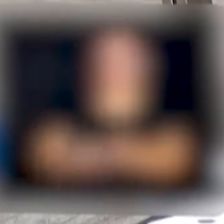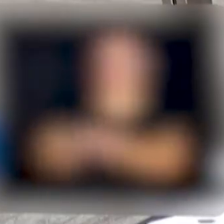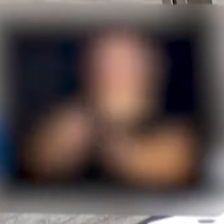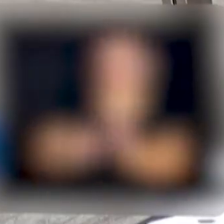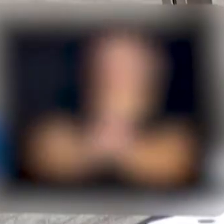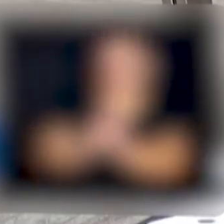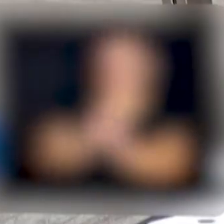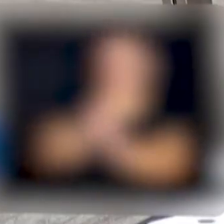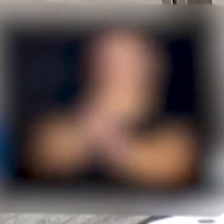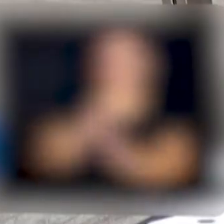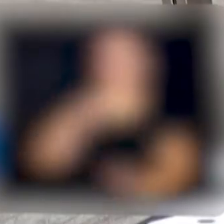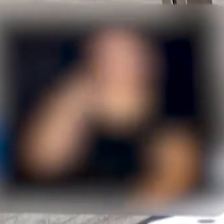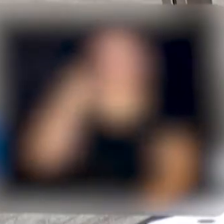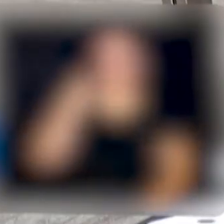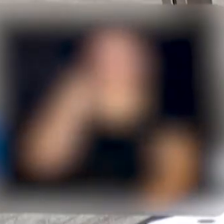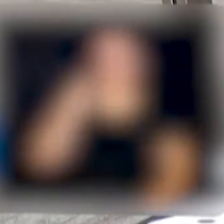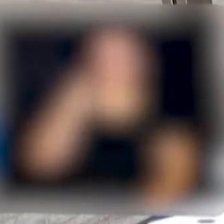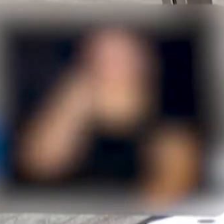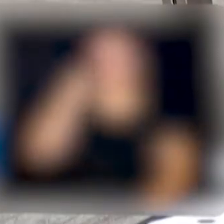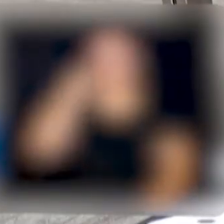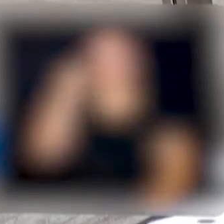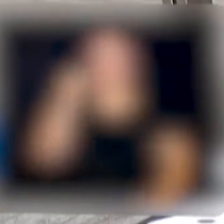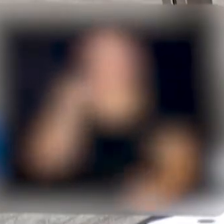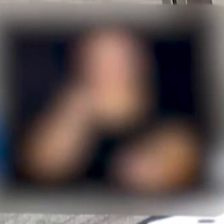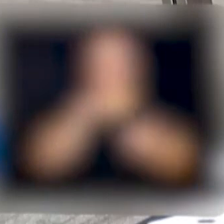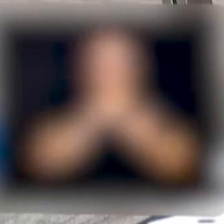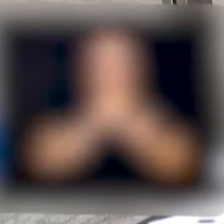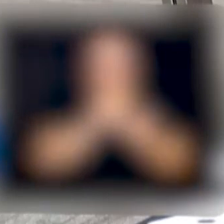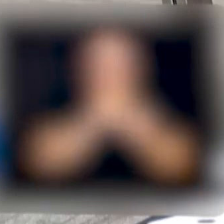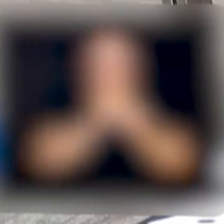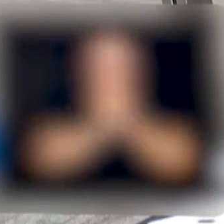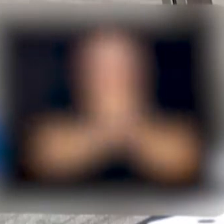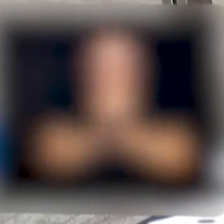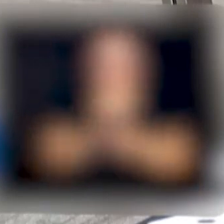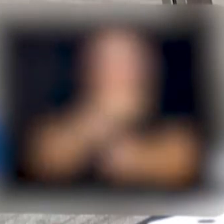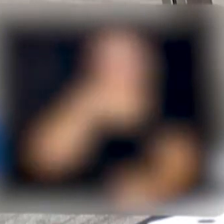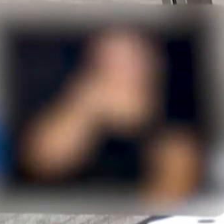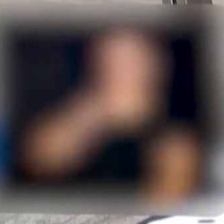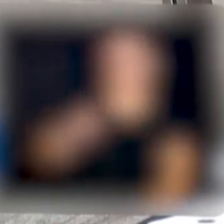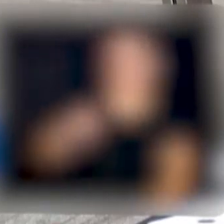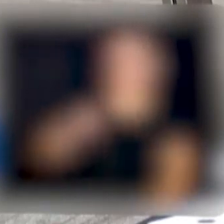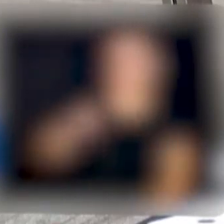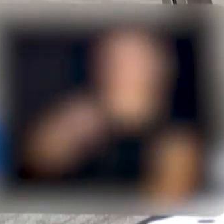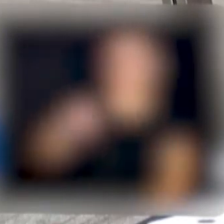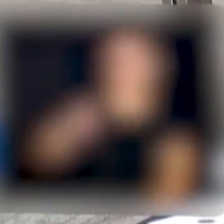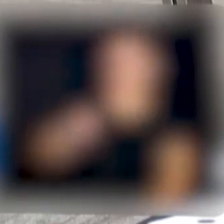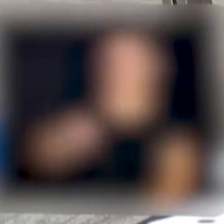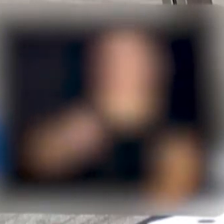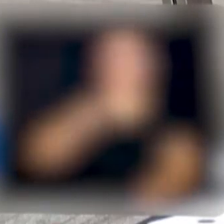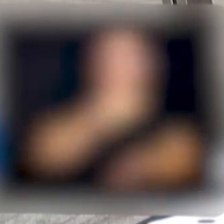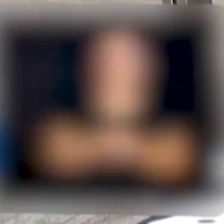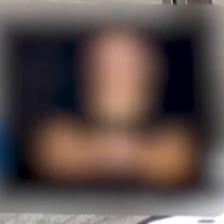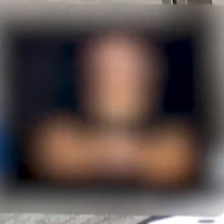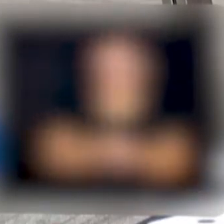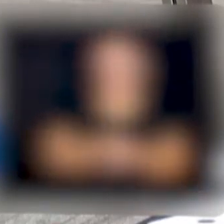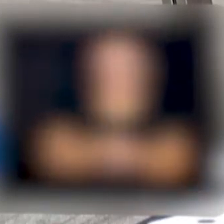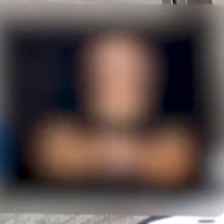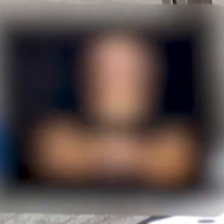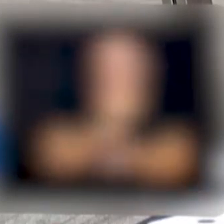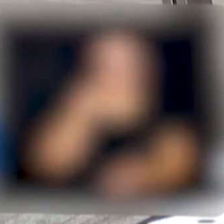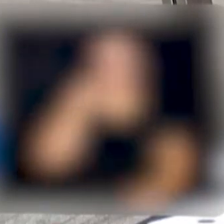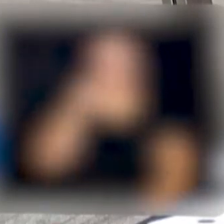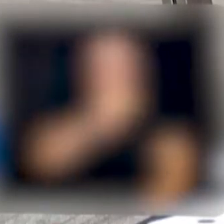projeto do vereador, ele veio numa linha que já mencionava os créditos adquiridos. E essa linha que ele